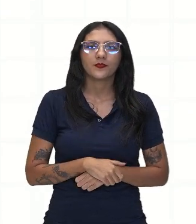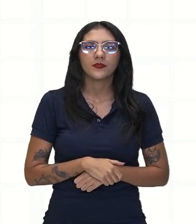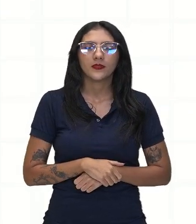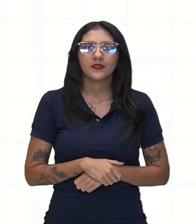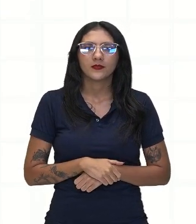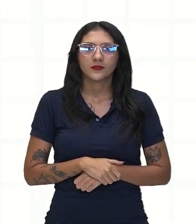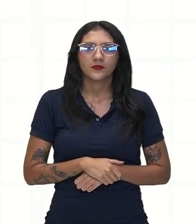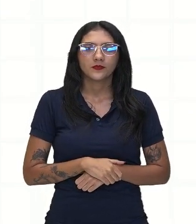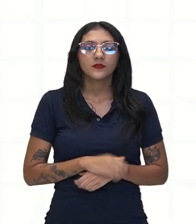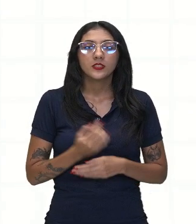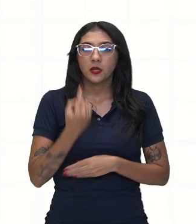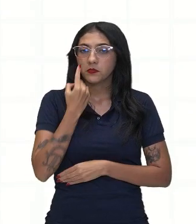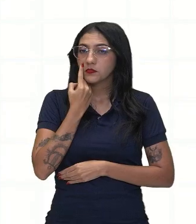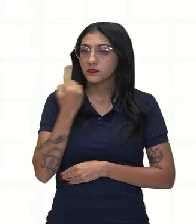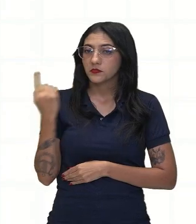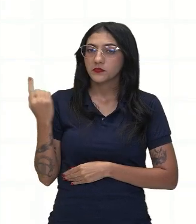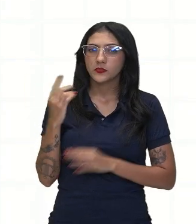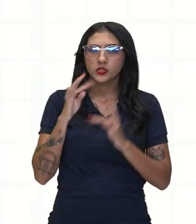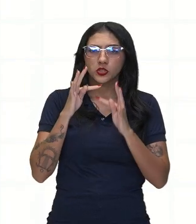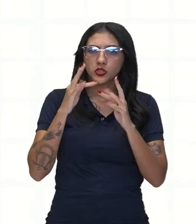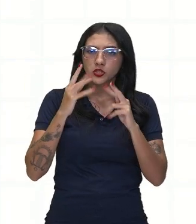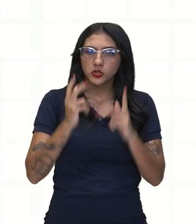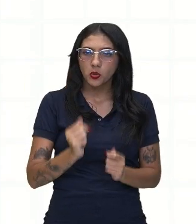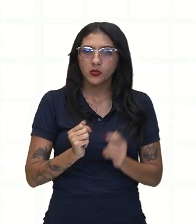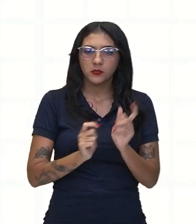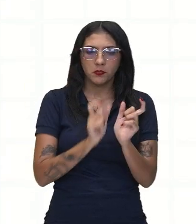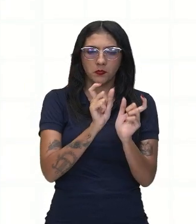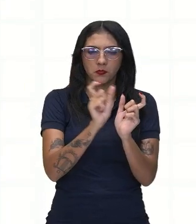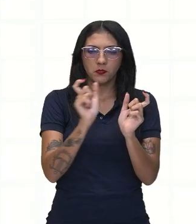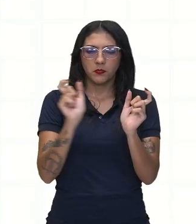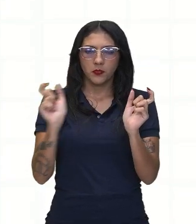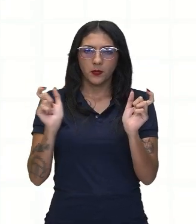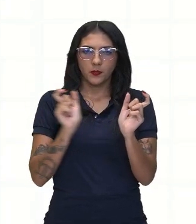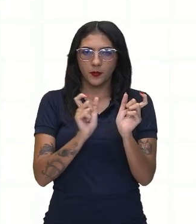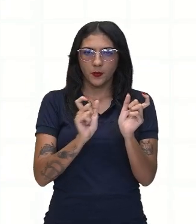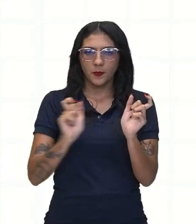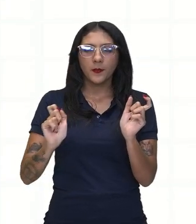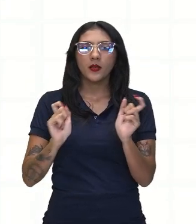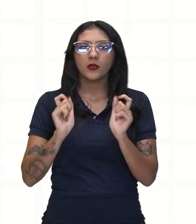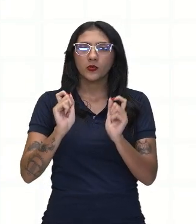aqui todas as paroxítonas que são a